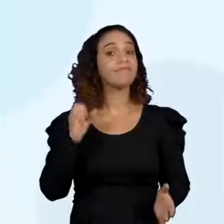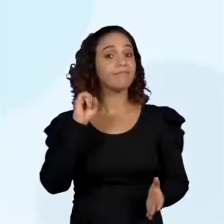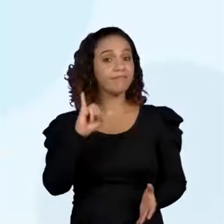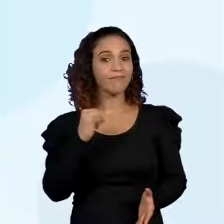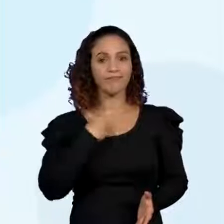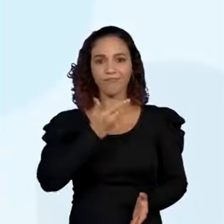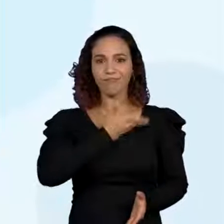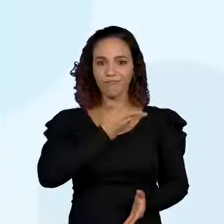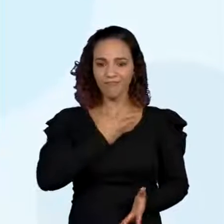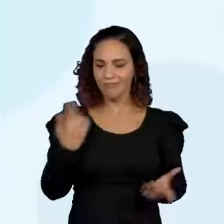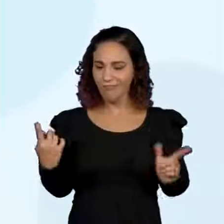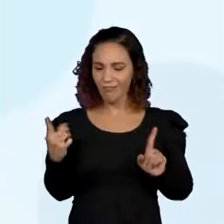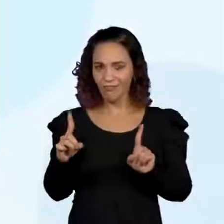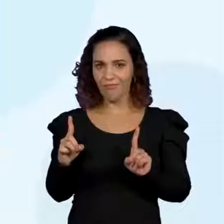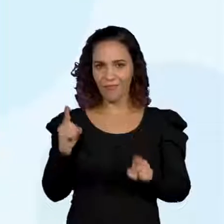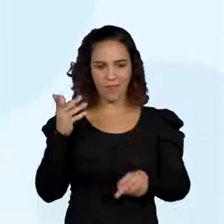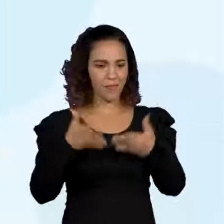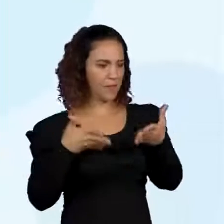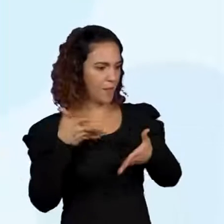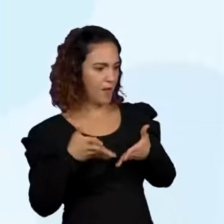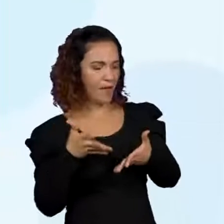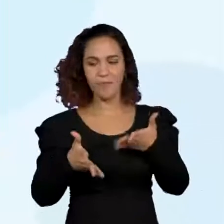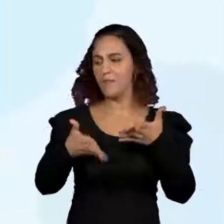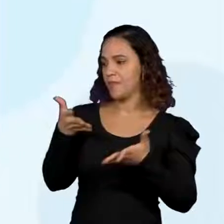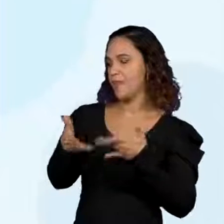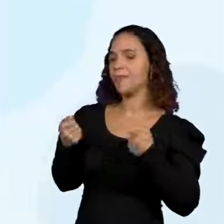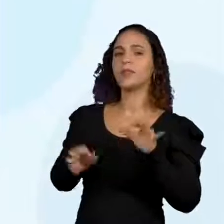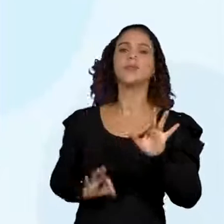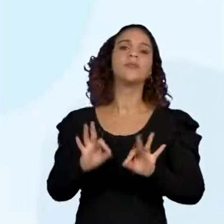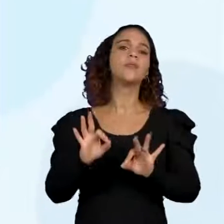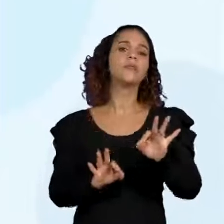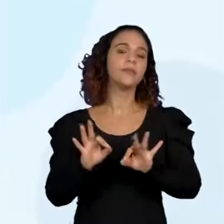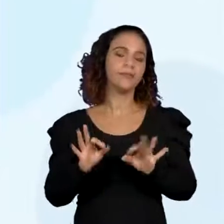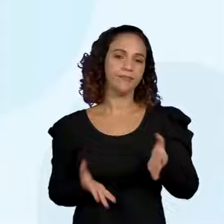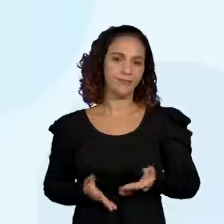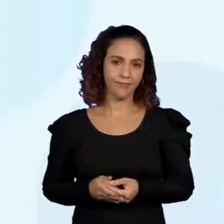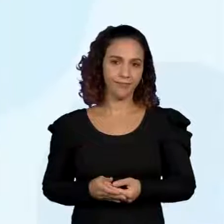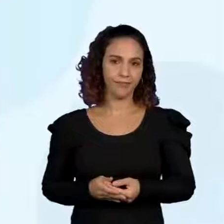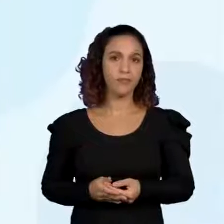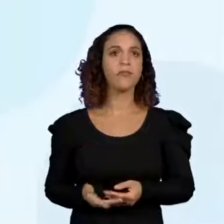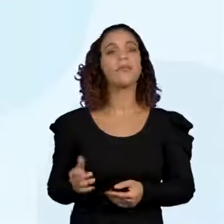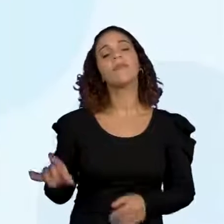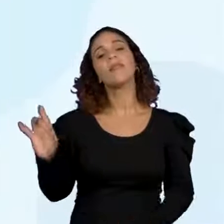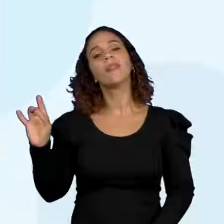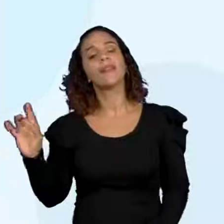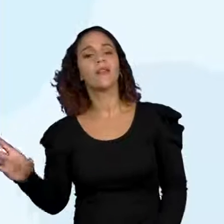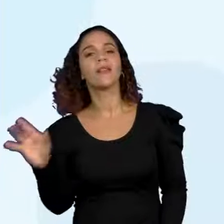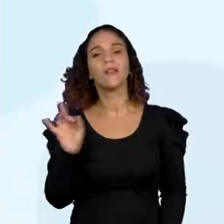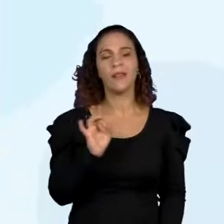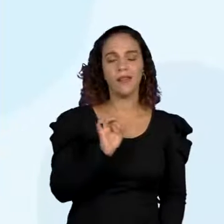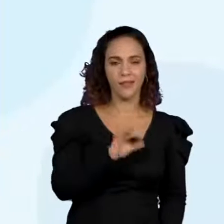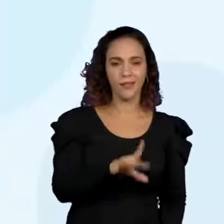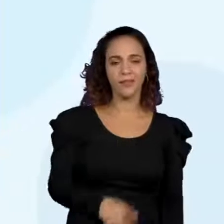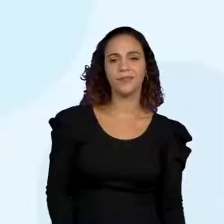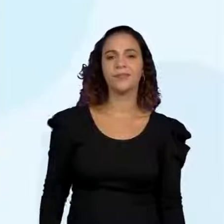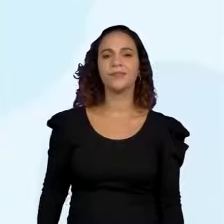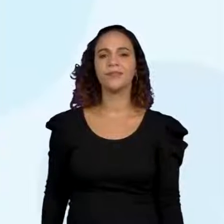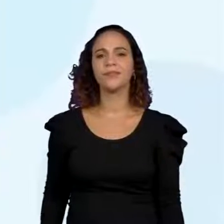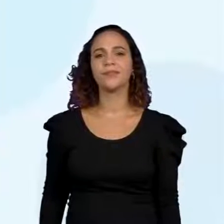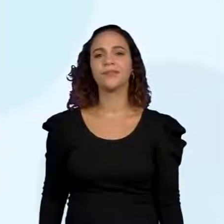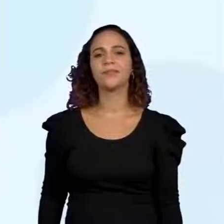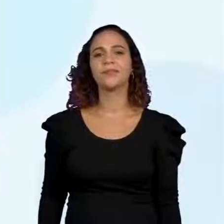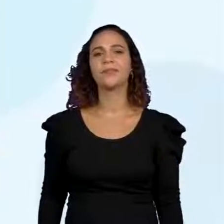com meu amiguinho na sala de aula, então eu tenho que organizar quais são as minhas partes da leitura e